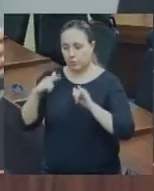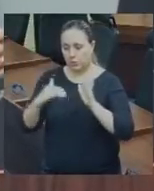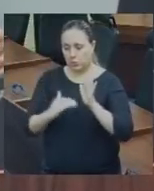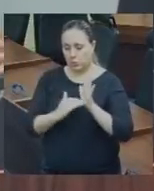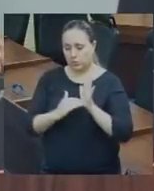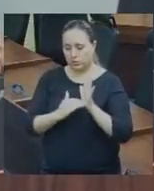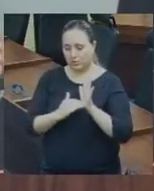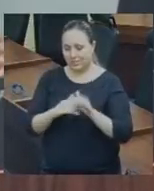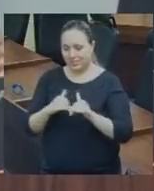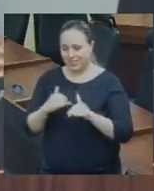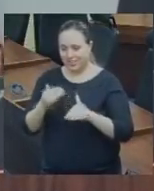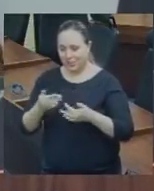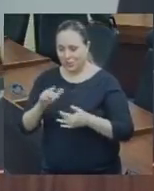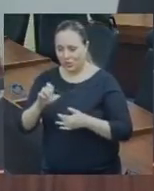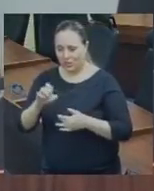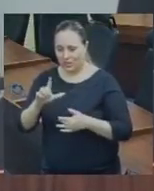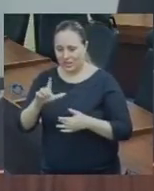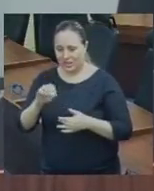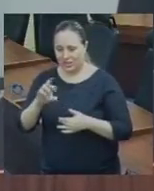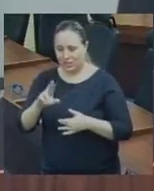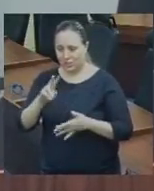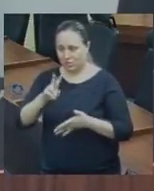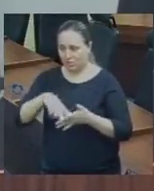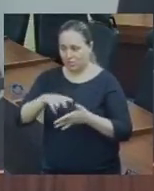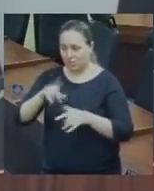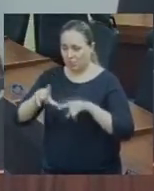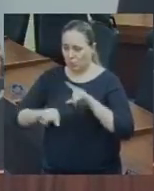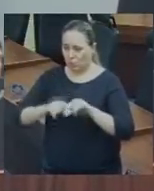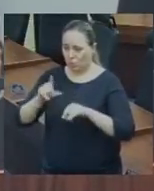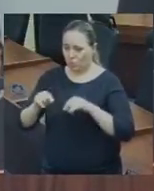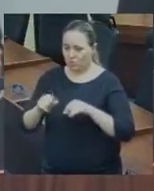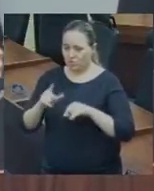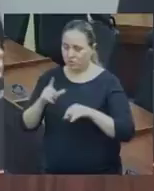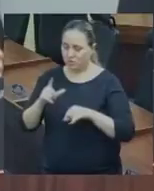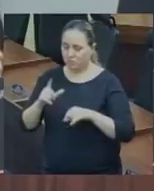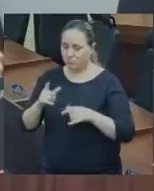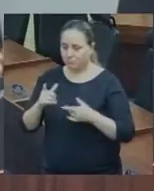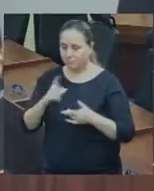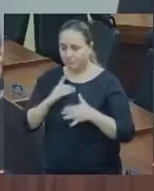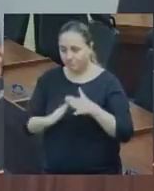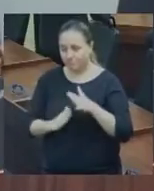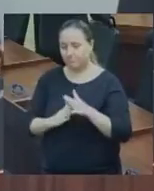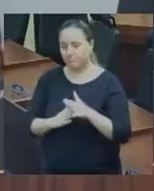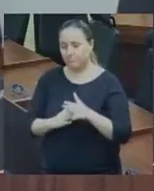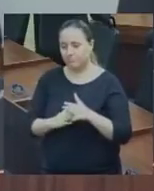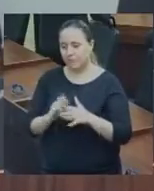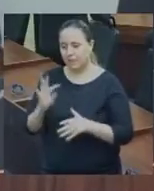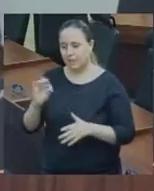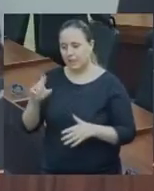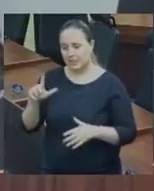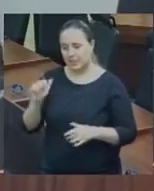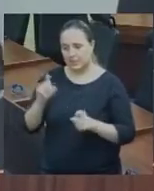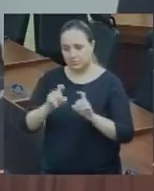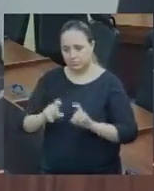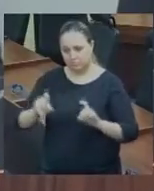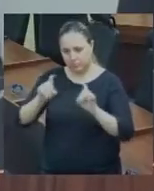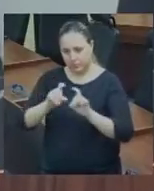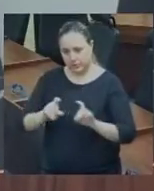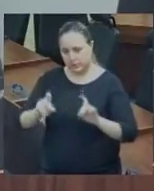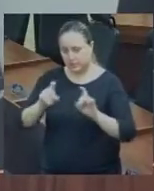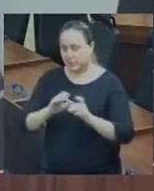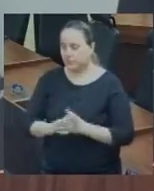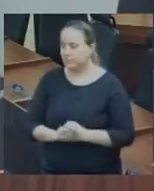hierarquia de informações numa tela de computador e ssa kia é conscientemente